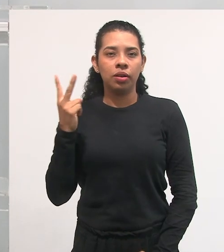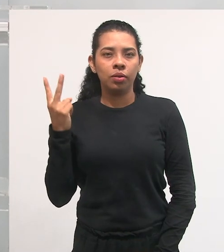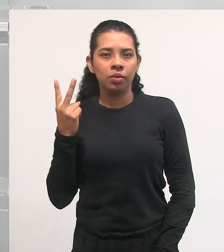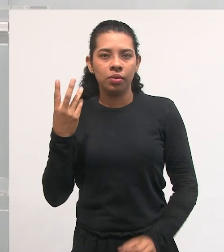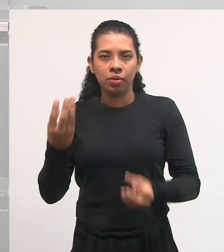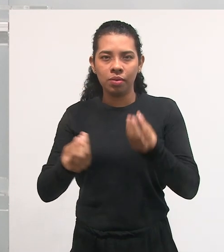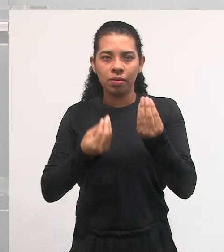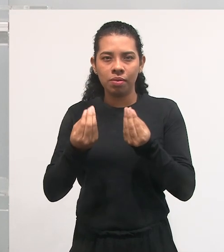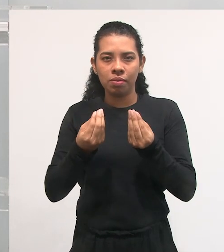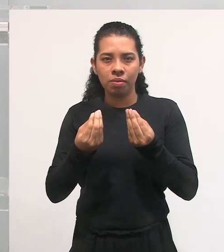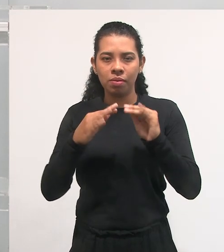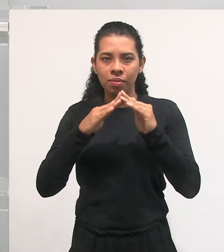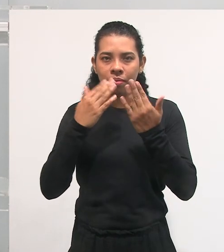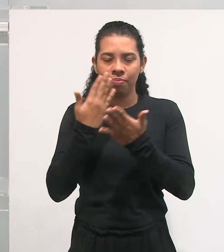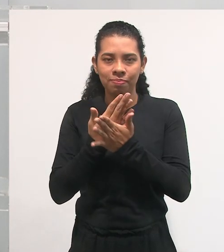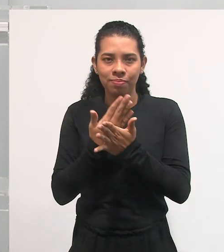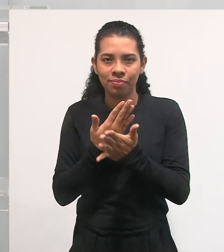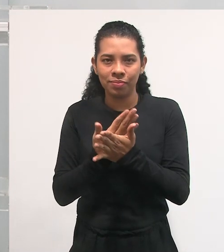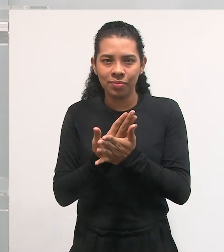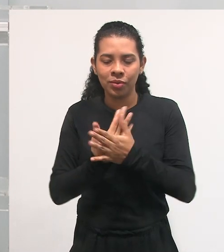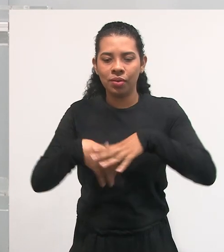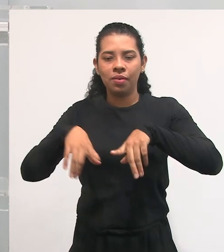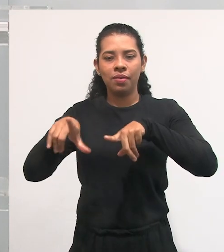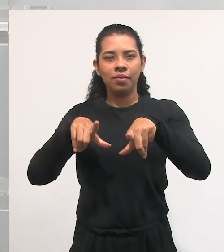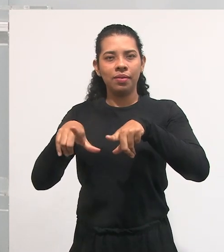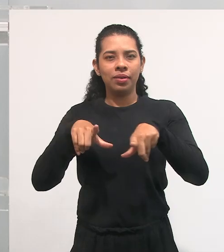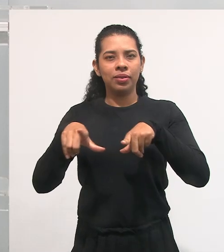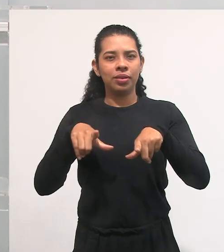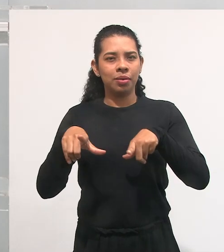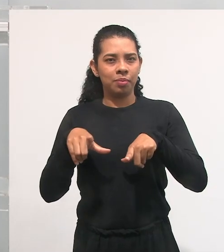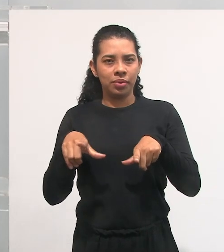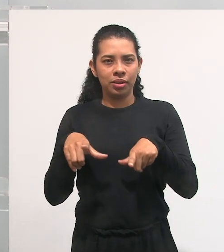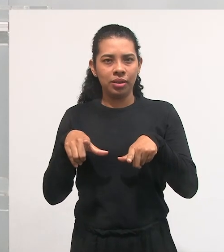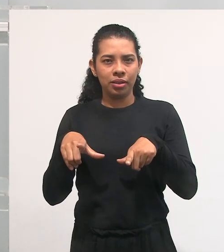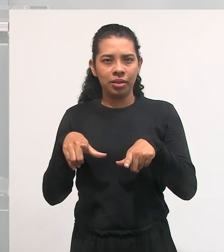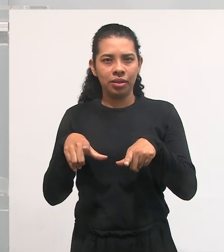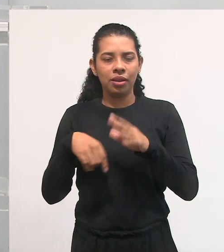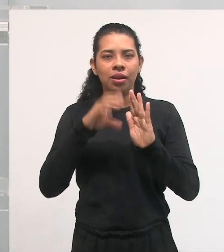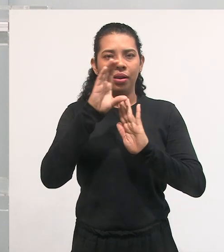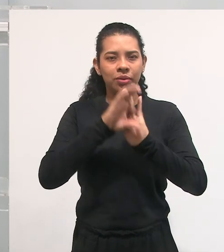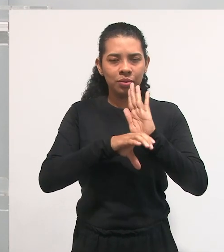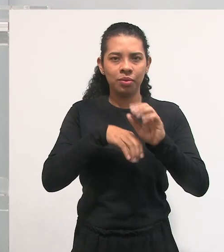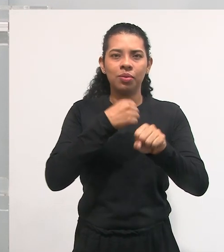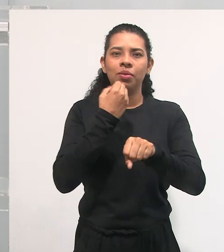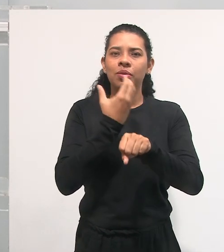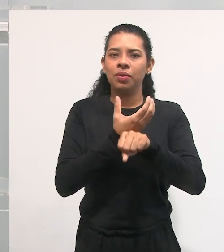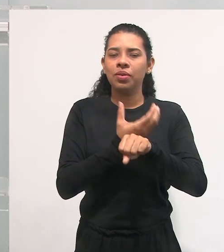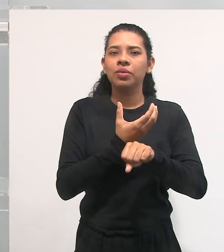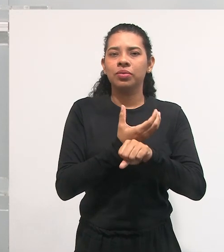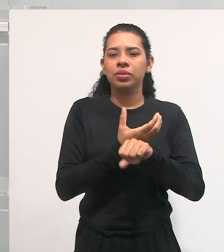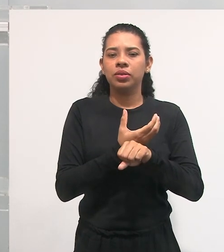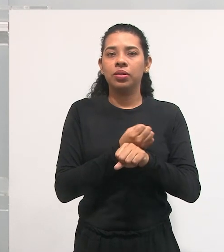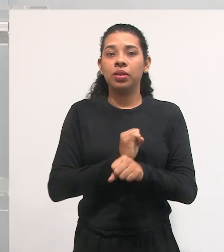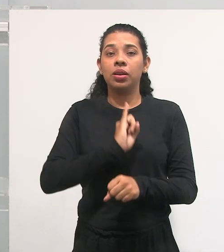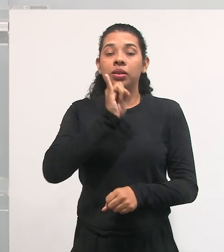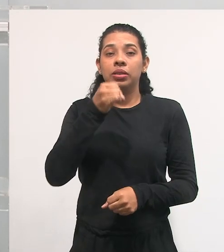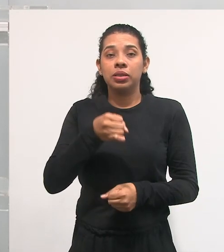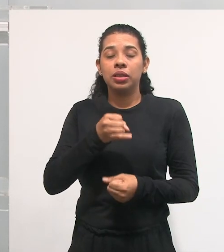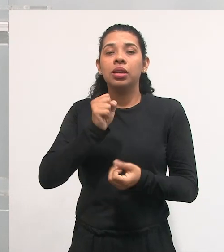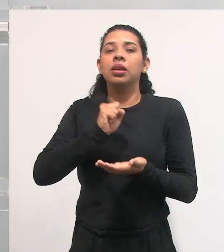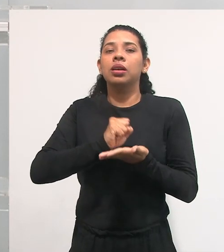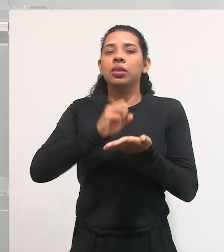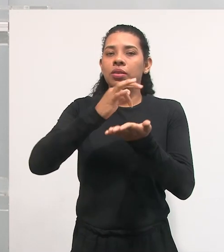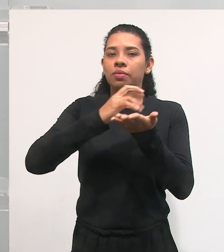vai trabalhar no seu currículo real, no seu currículo informal, e se estiver prescrito no PPC, no seu